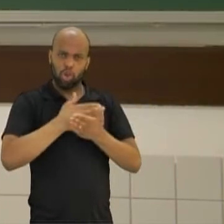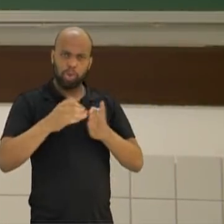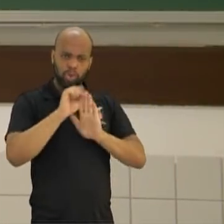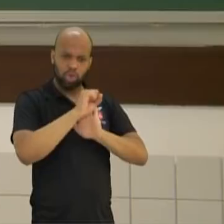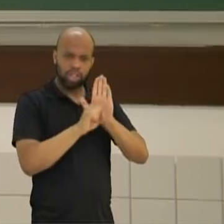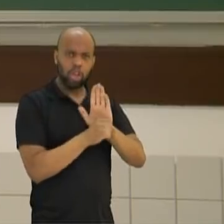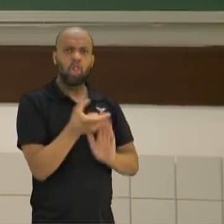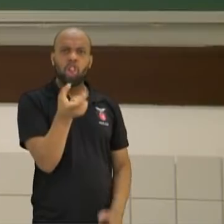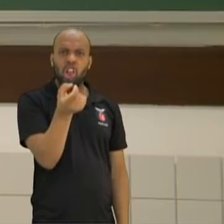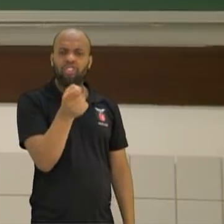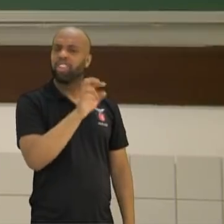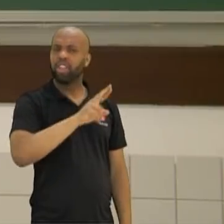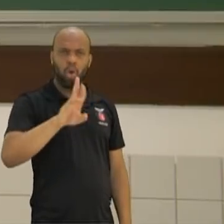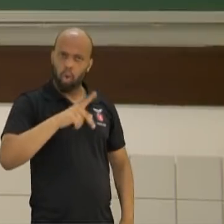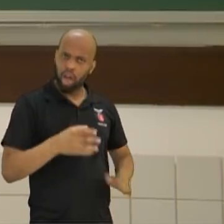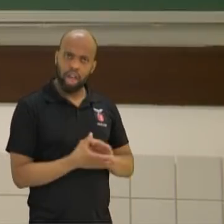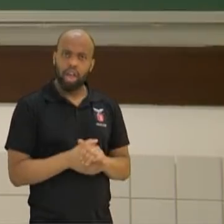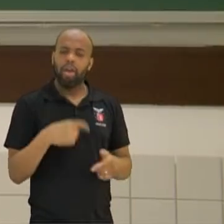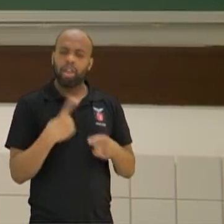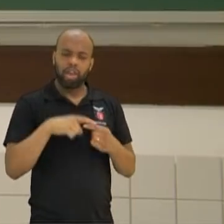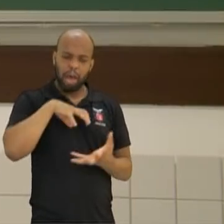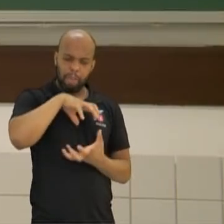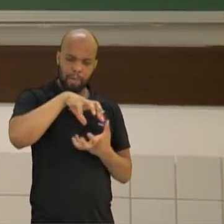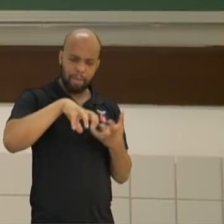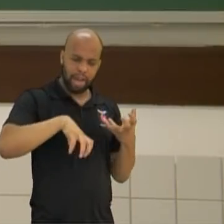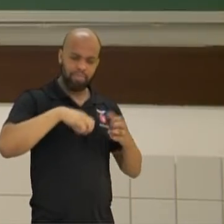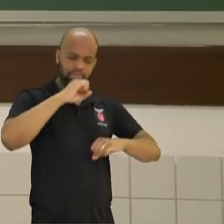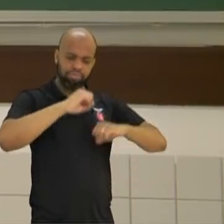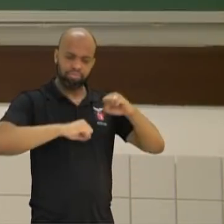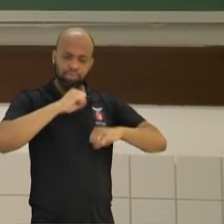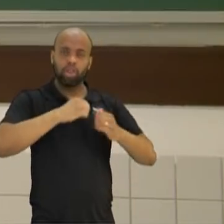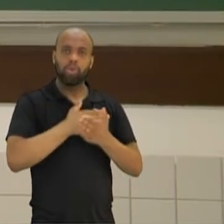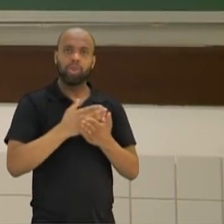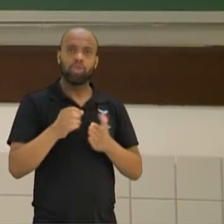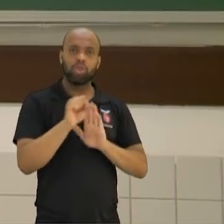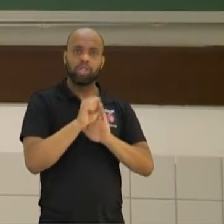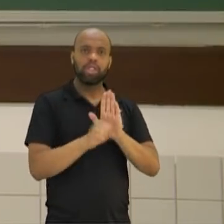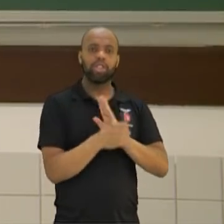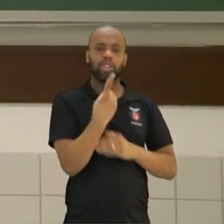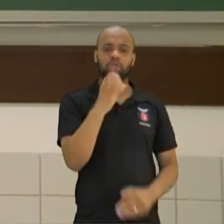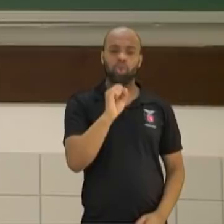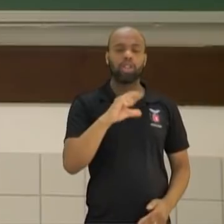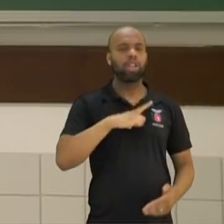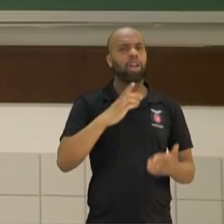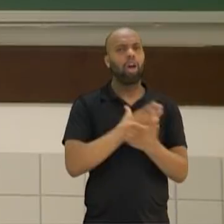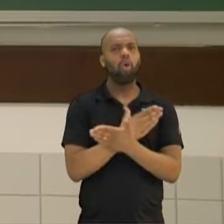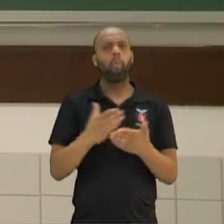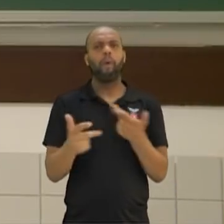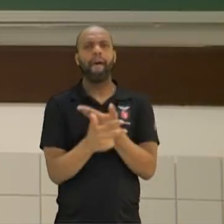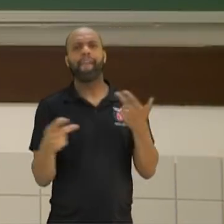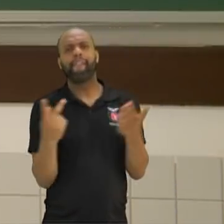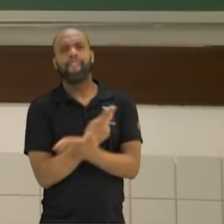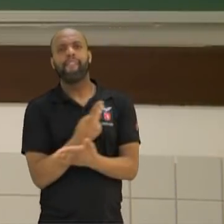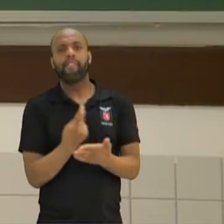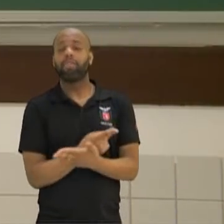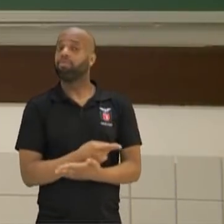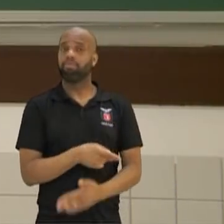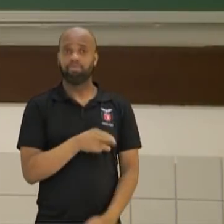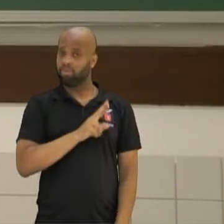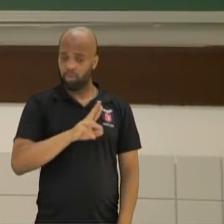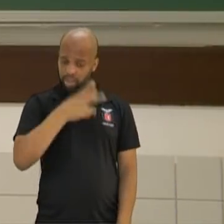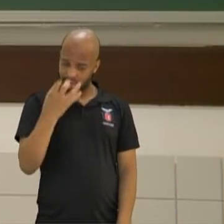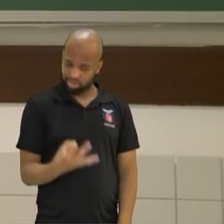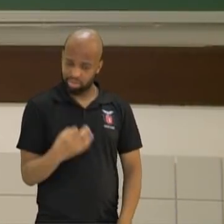XX. A Revolução Industrial começou no século XVIII. Puxa, tem alguma coisa de errado aí. Não, não tem nada de errado.